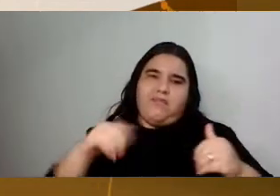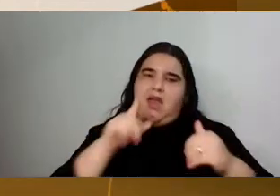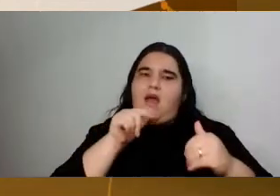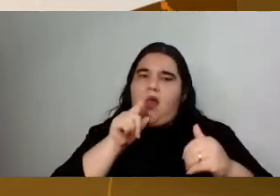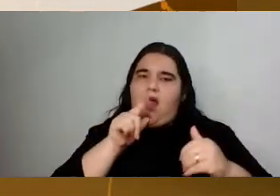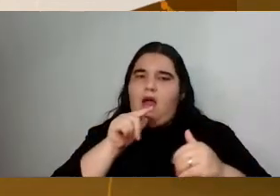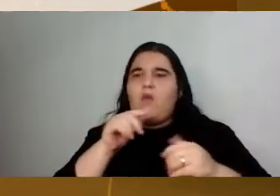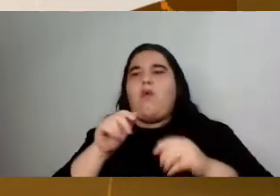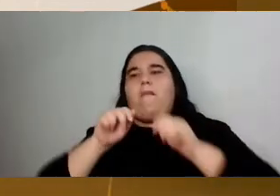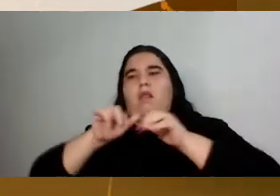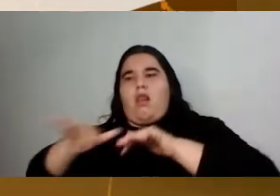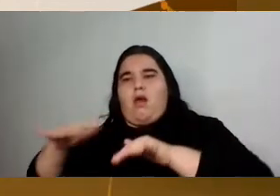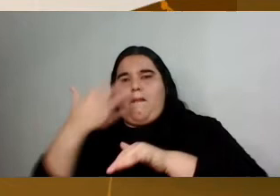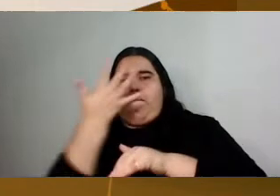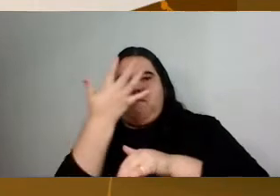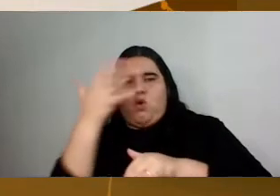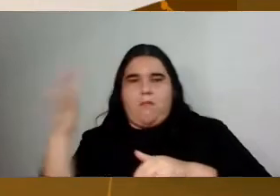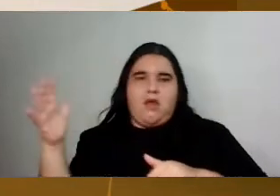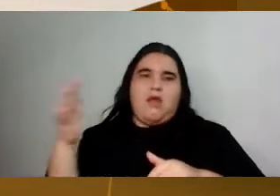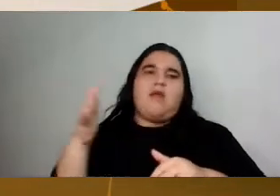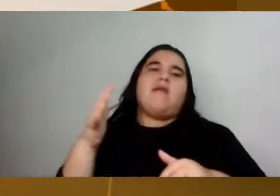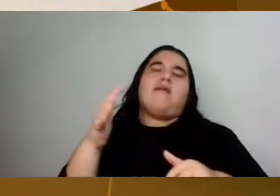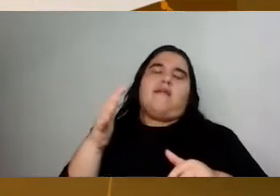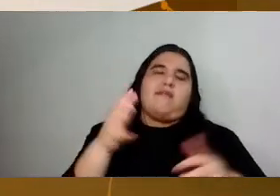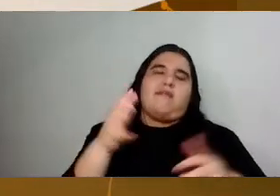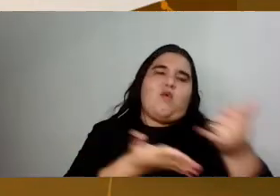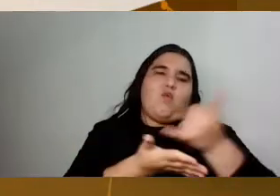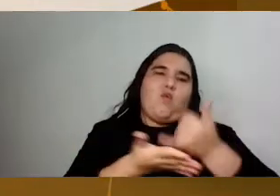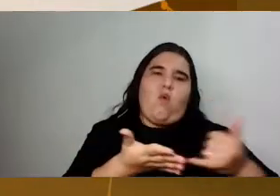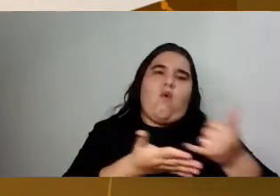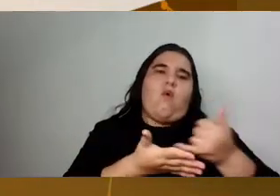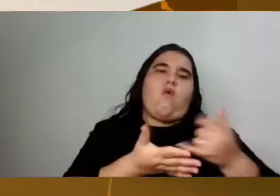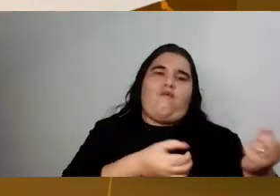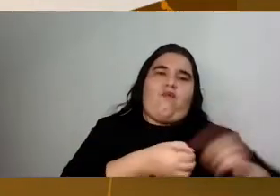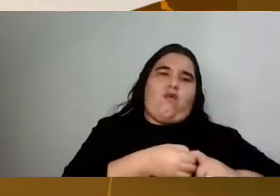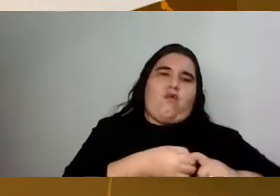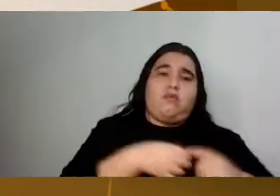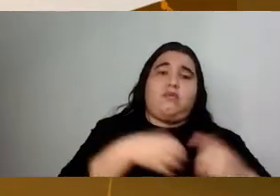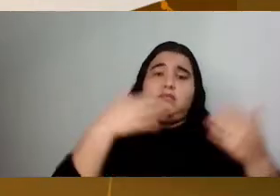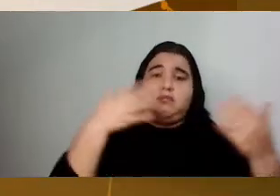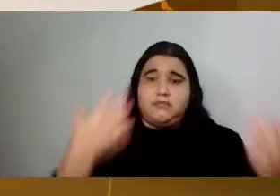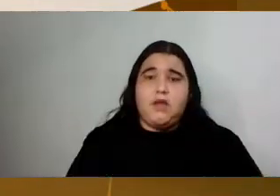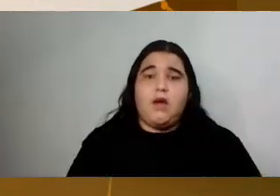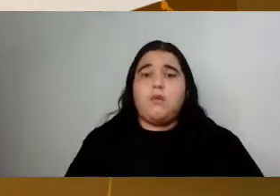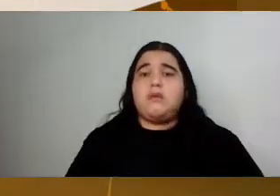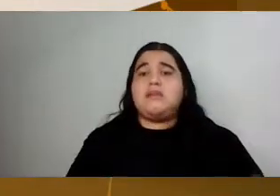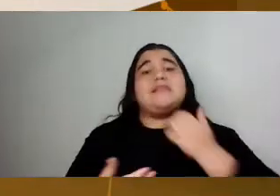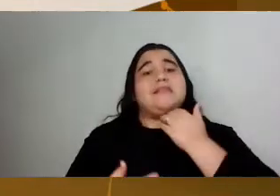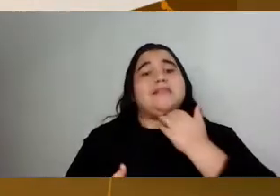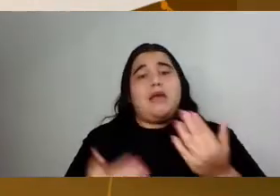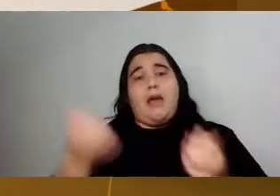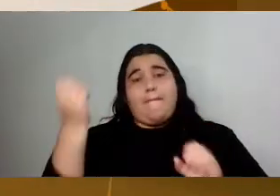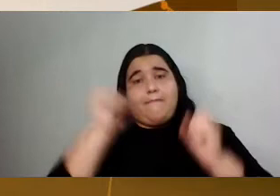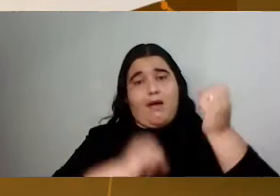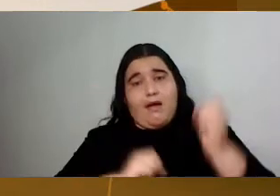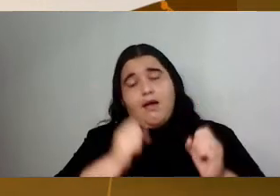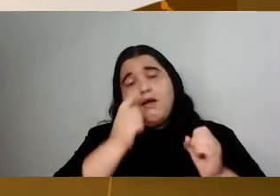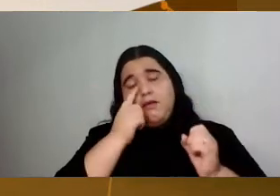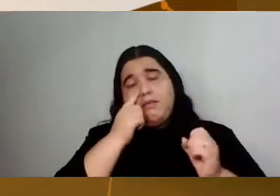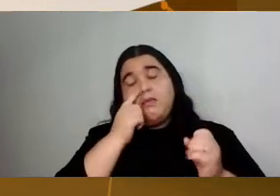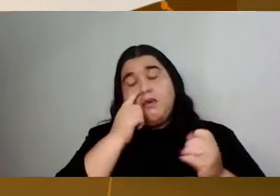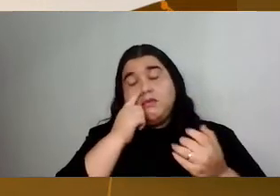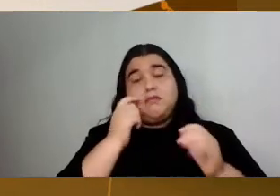né? Então, sem isso aqui, por exemplo, nós obrigatoriamente teríamos que ter pessoas lá o tempo todo na bomba de